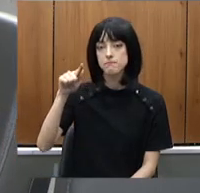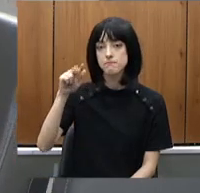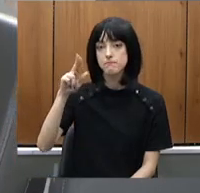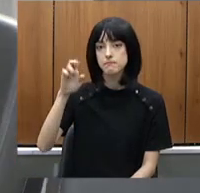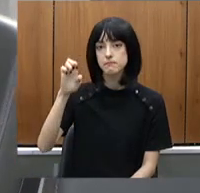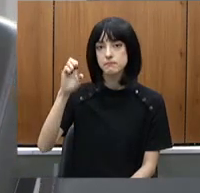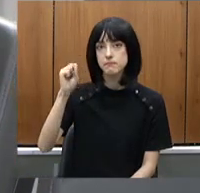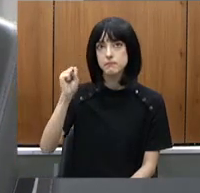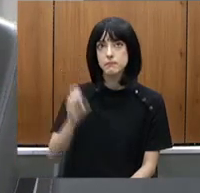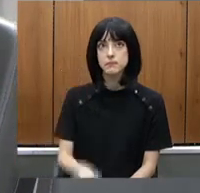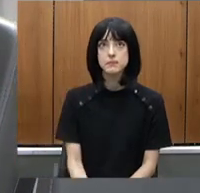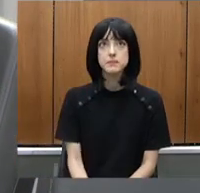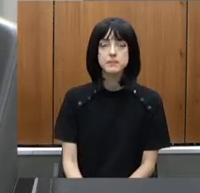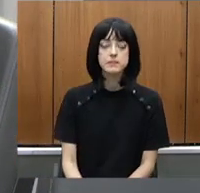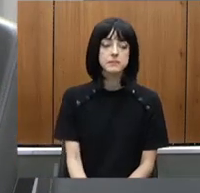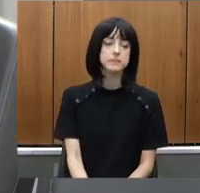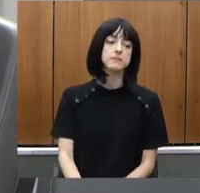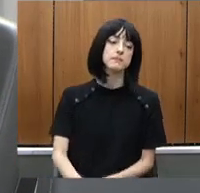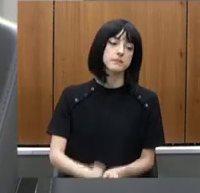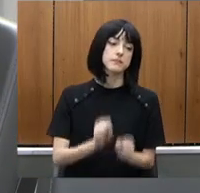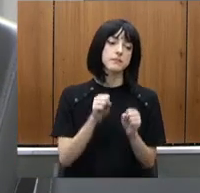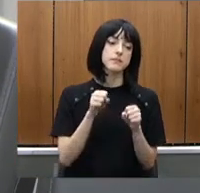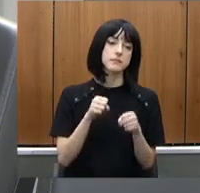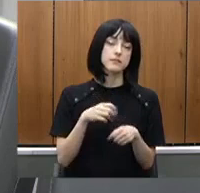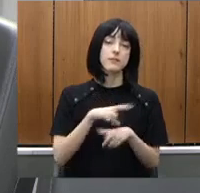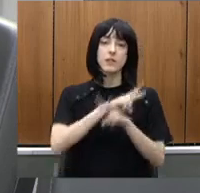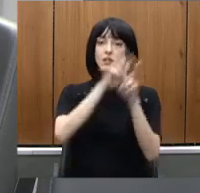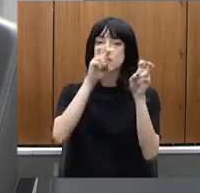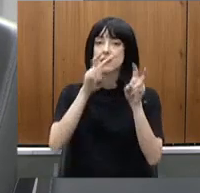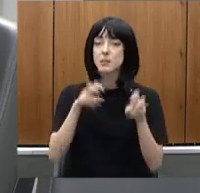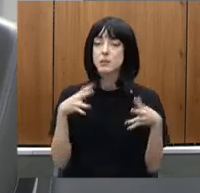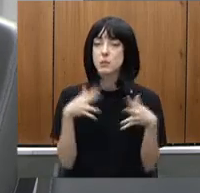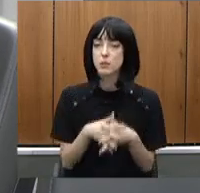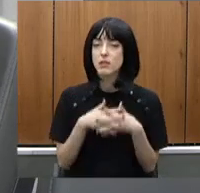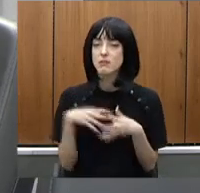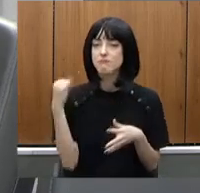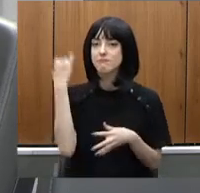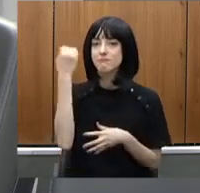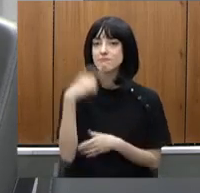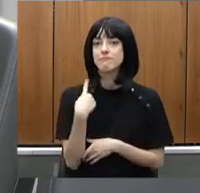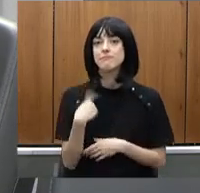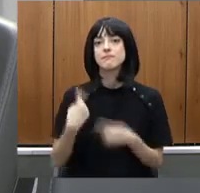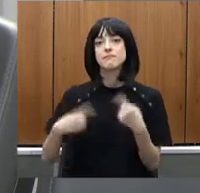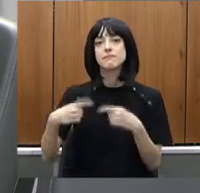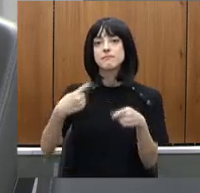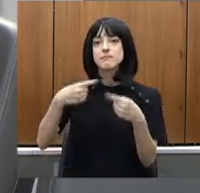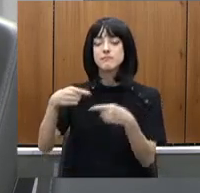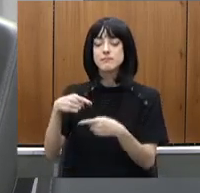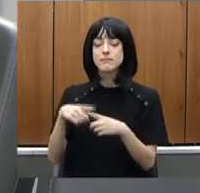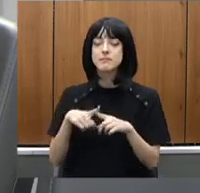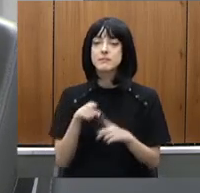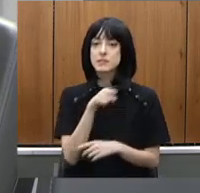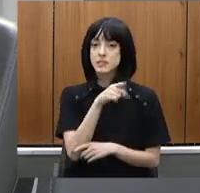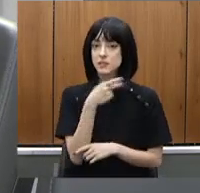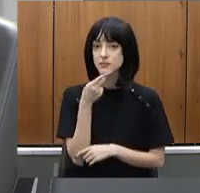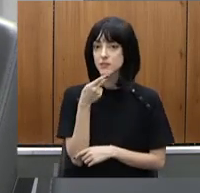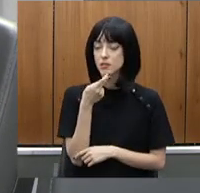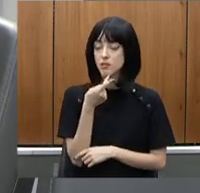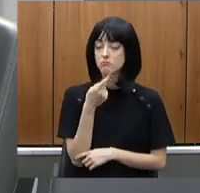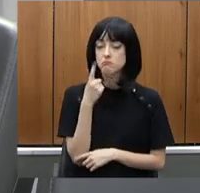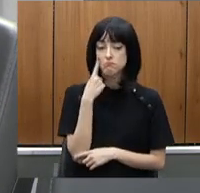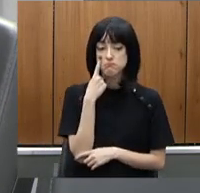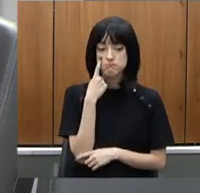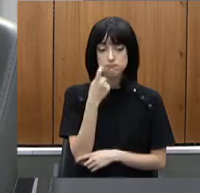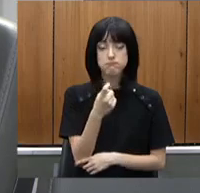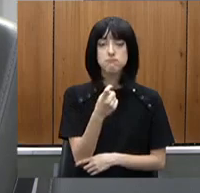importantes complexos para a gente discutir mas o senhor joga uma luz muito interessante onde nós podemos ainda